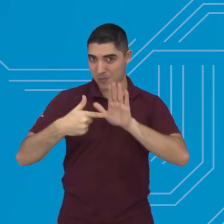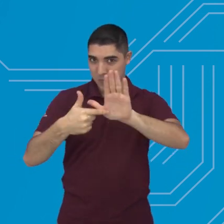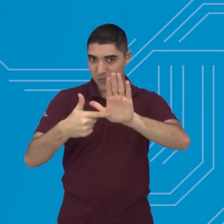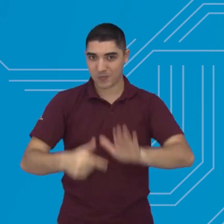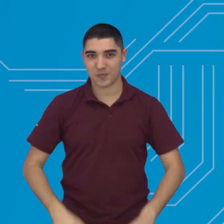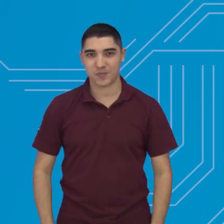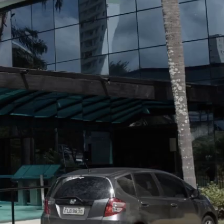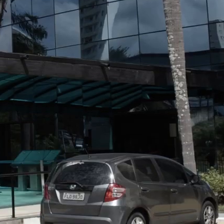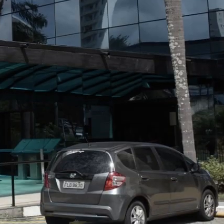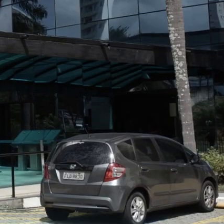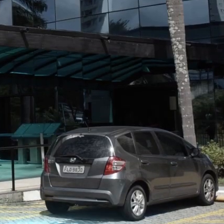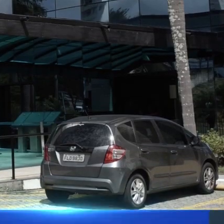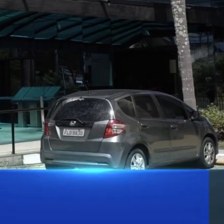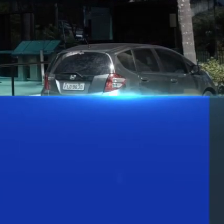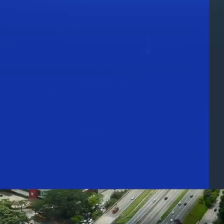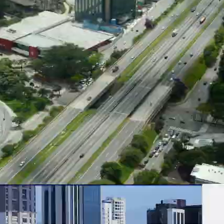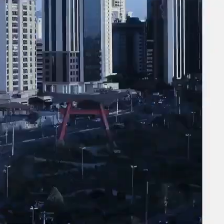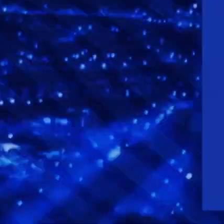gente está de volta.